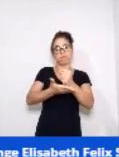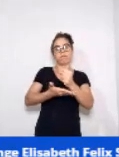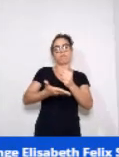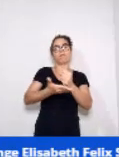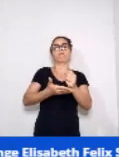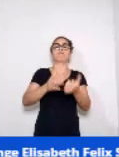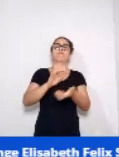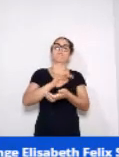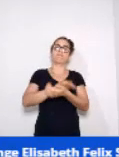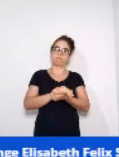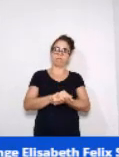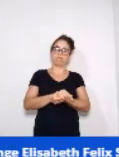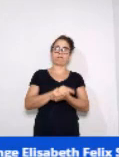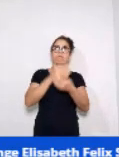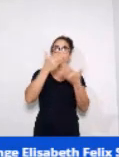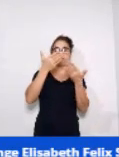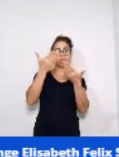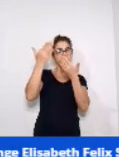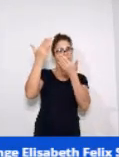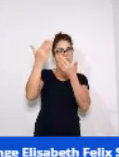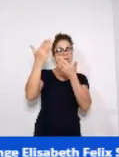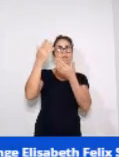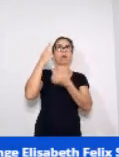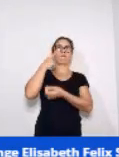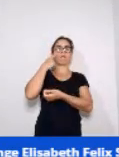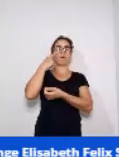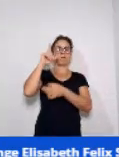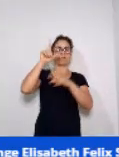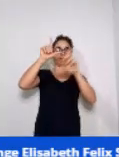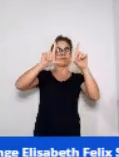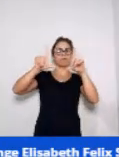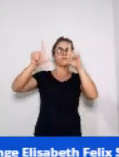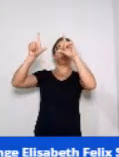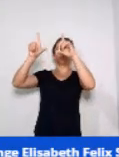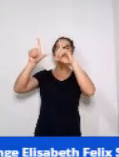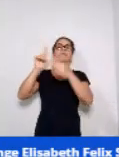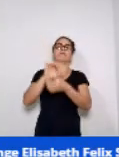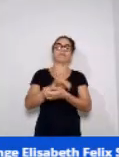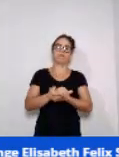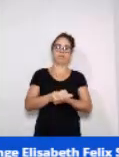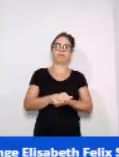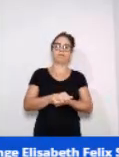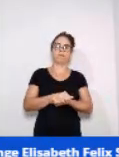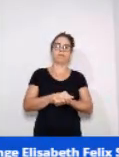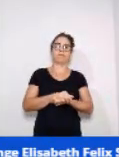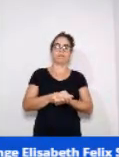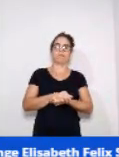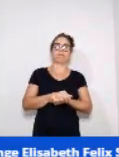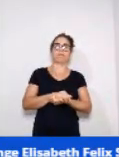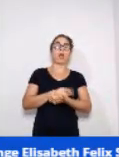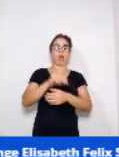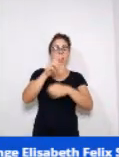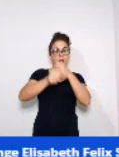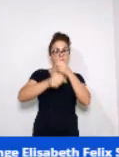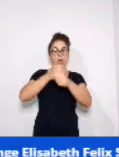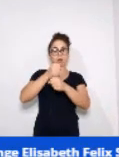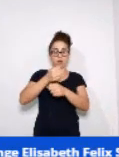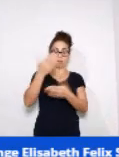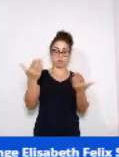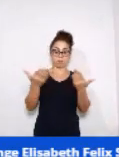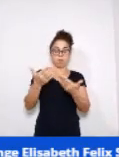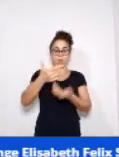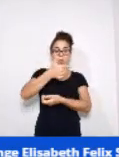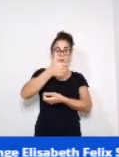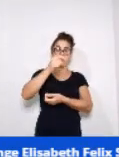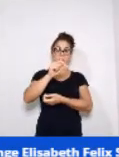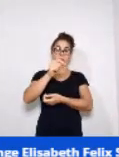Que é esse aí que você está vendo na tela, né? Antes dele, esse é o desse ano de 2021, mas antes dele teve